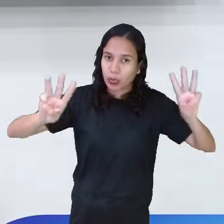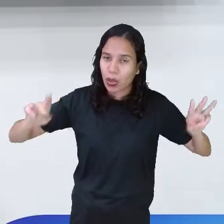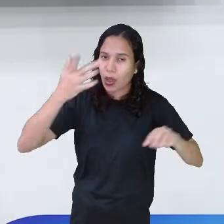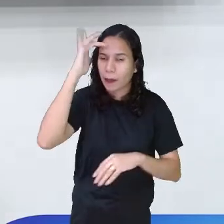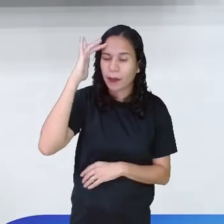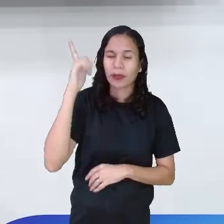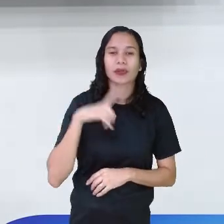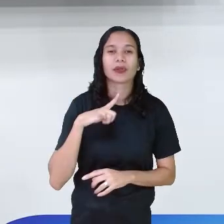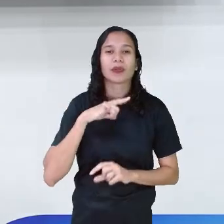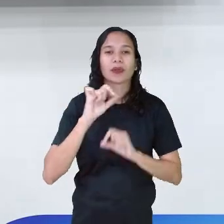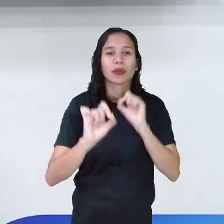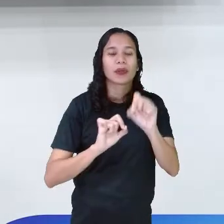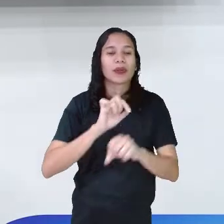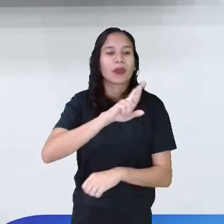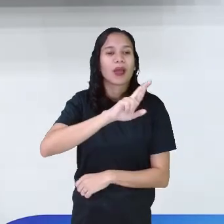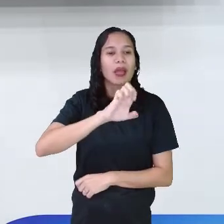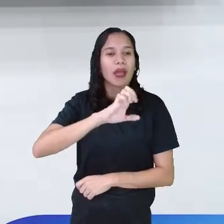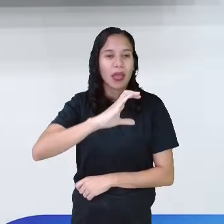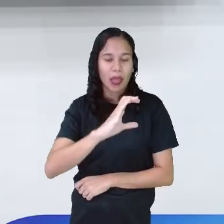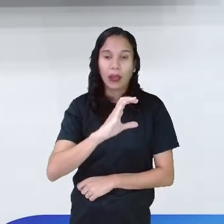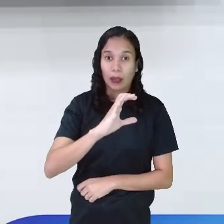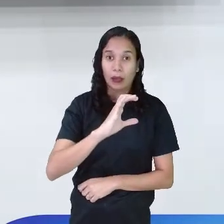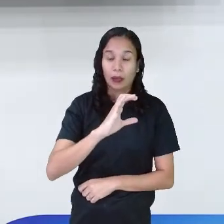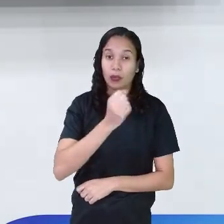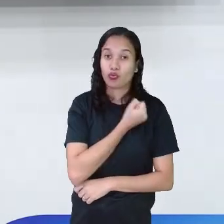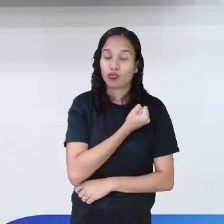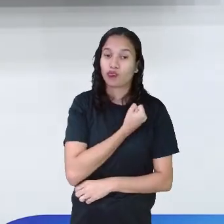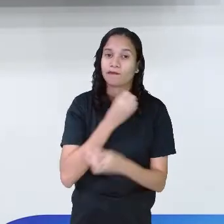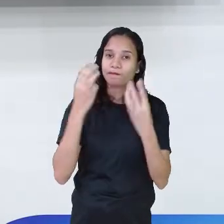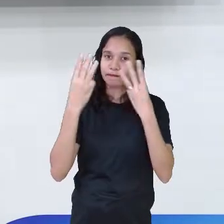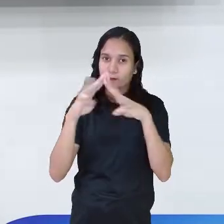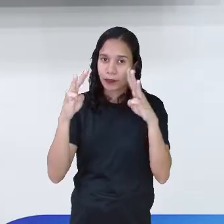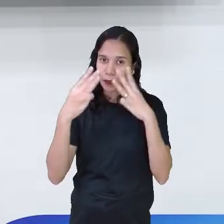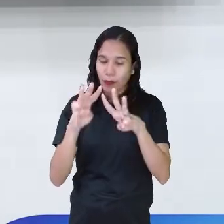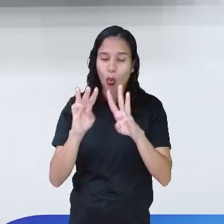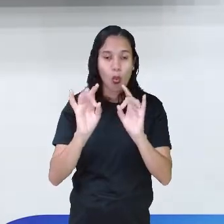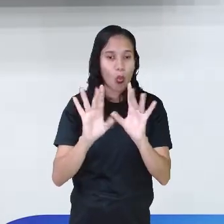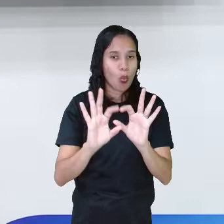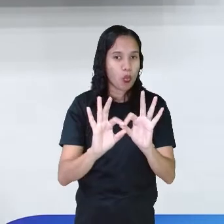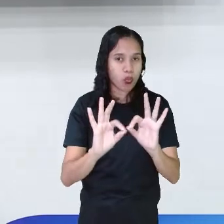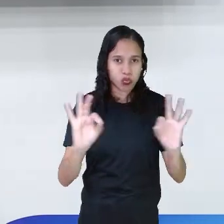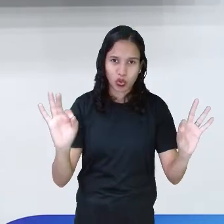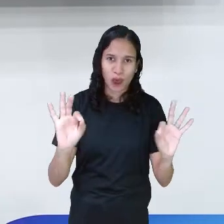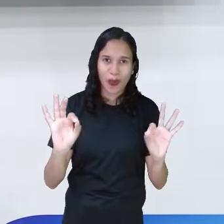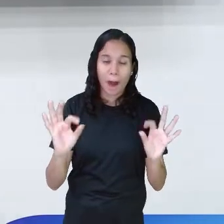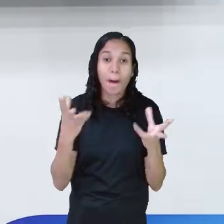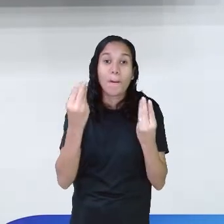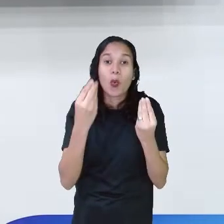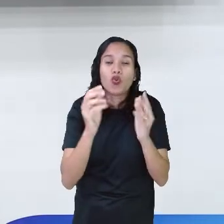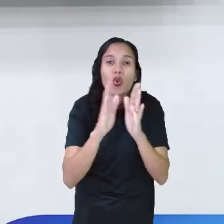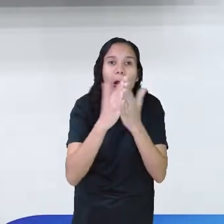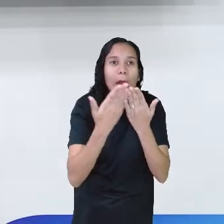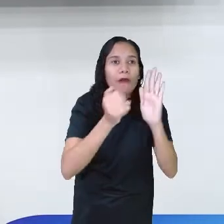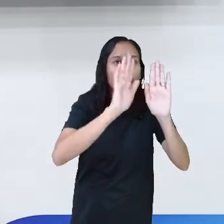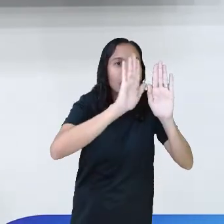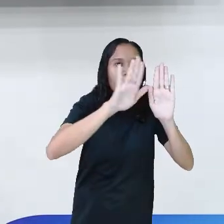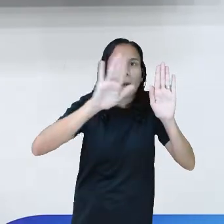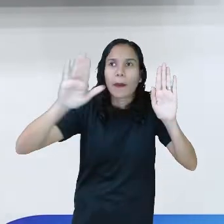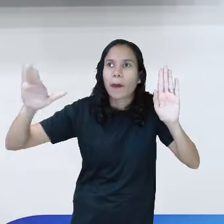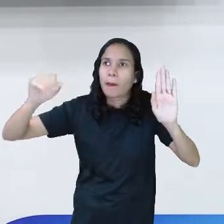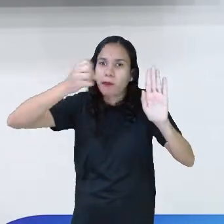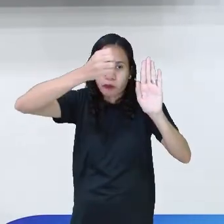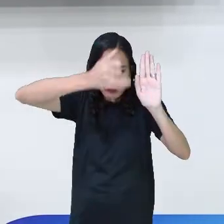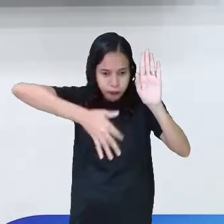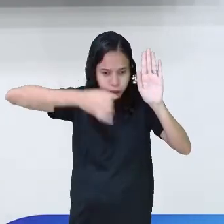escrever REC, e o número da sua matrícula e pronto. Inúmeros livros lá de todo